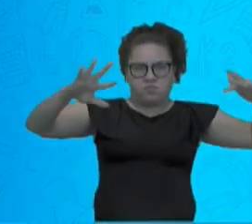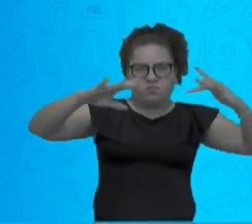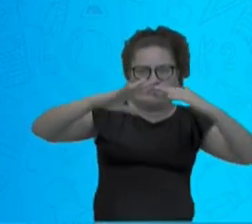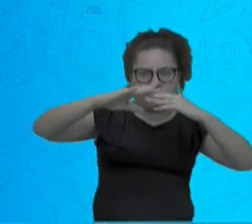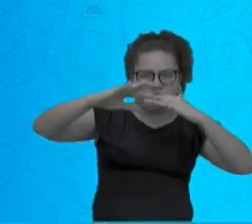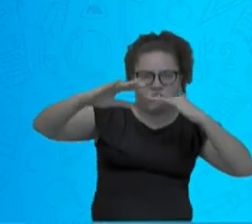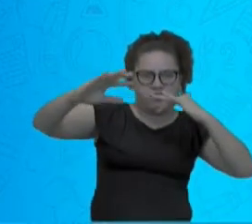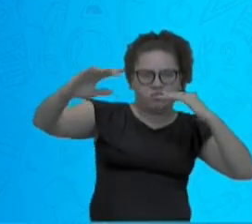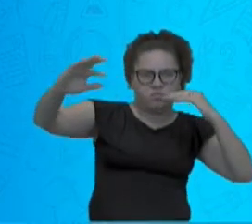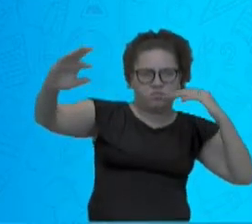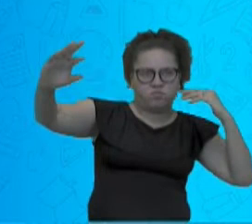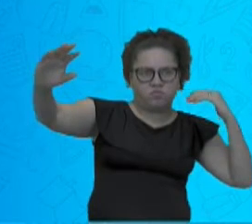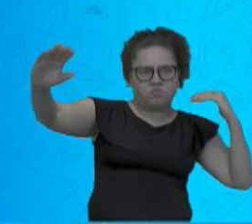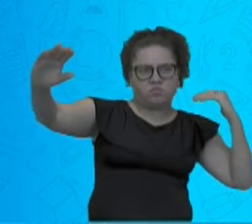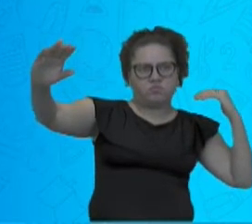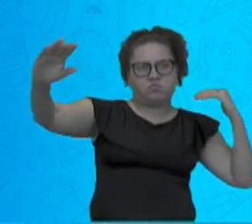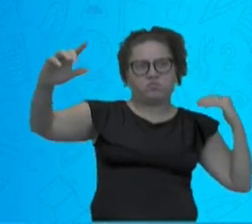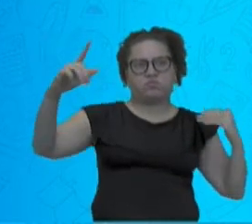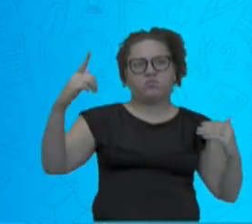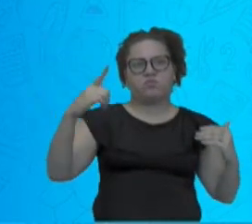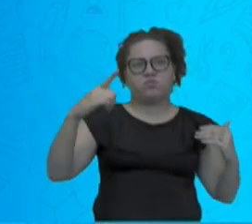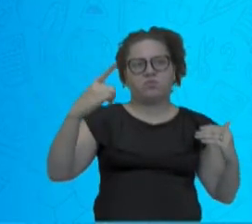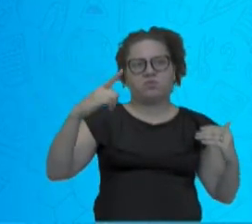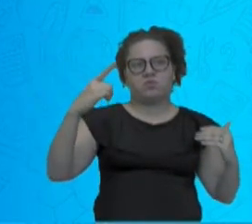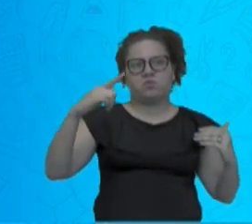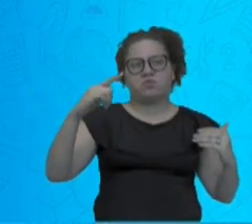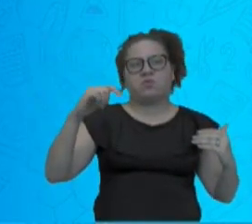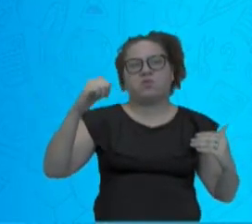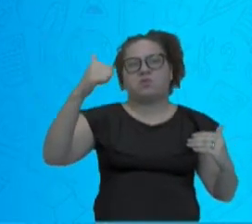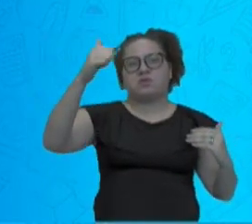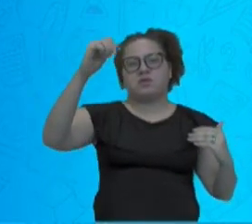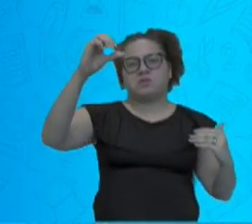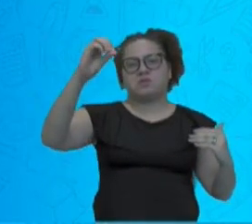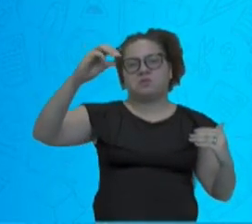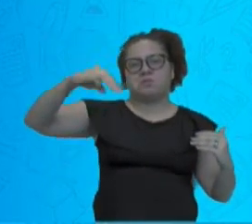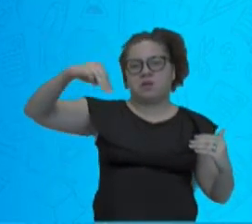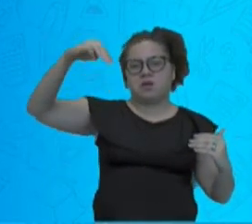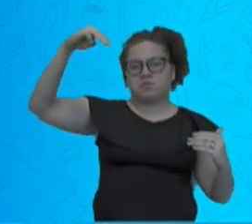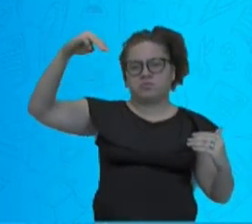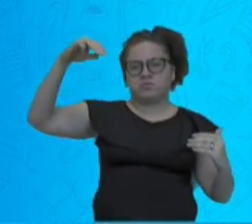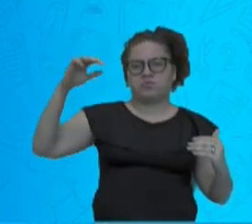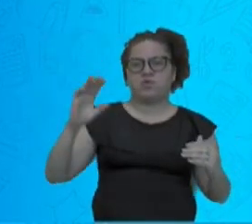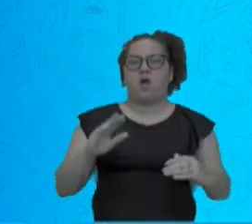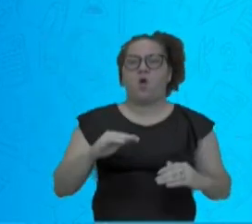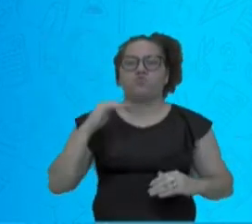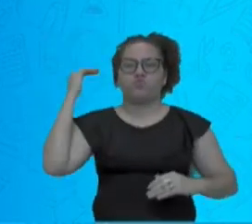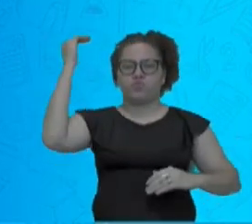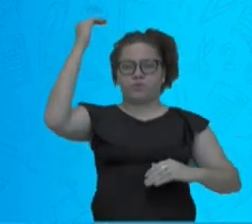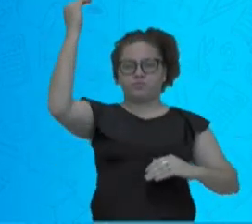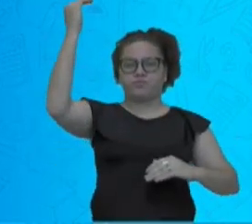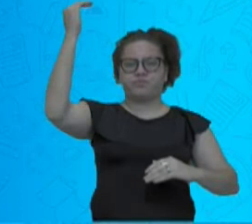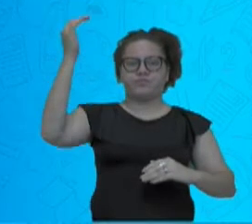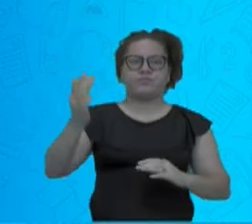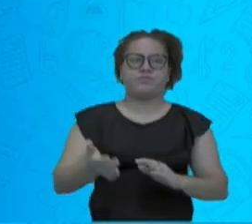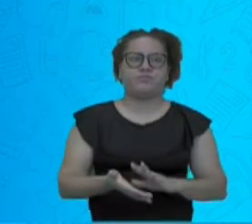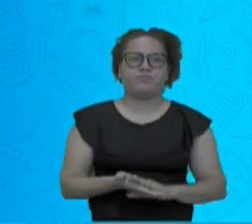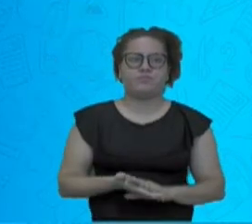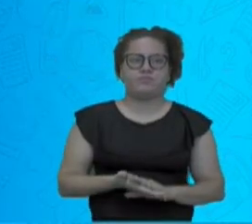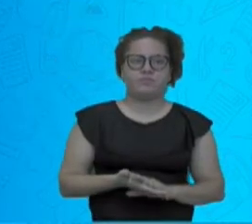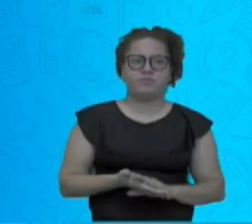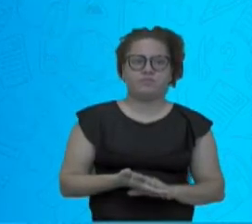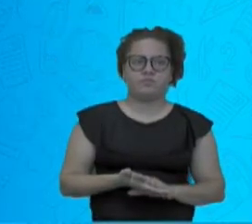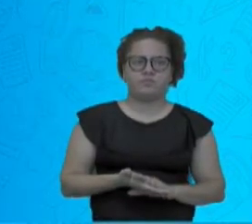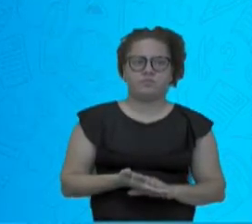plano, que ele não ultrapassa 100 metros de altitude. Ok? E,